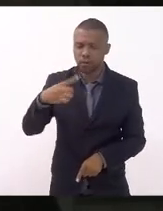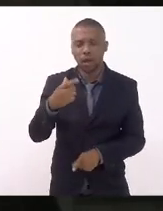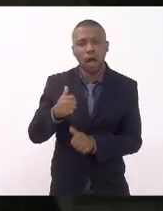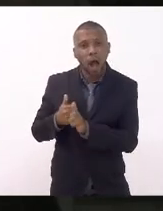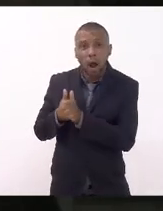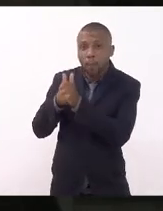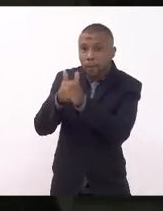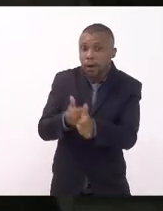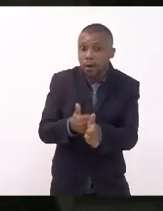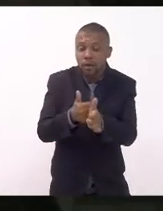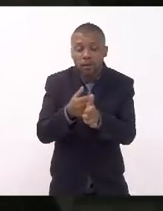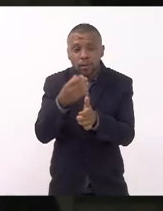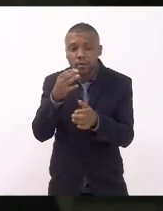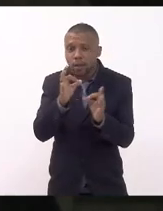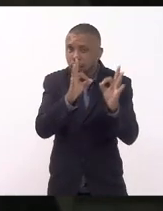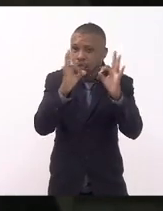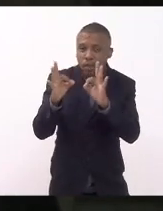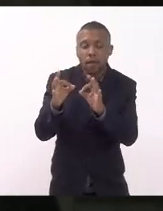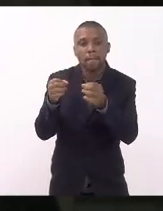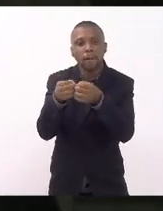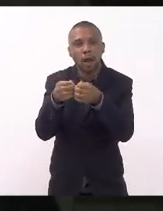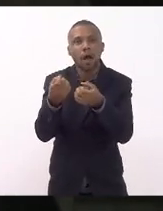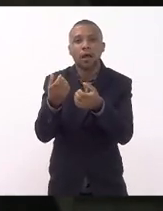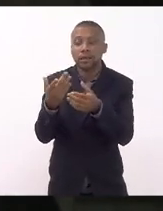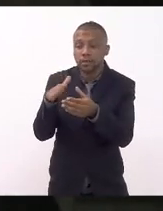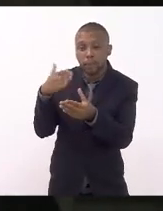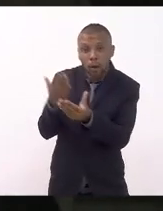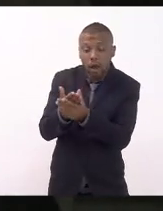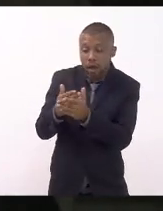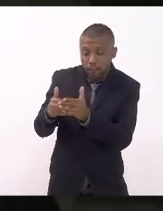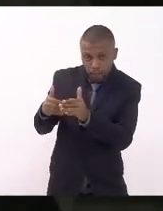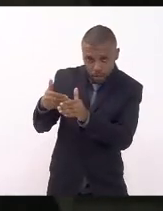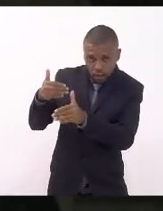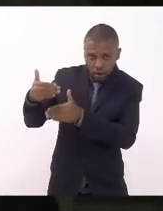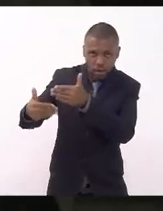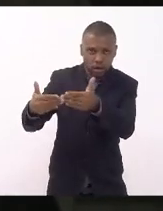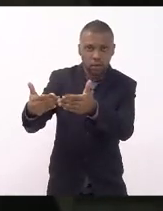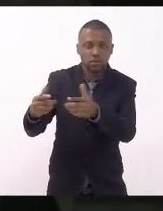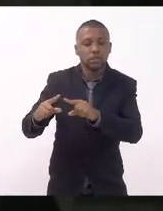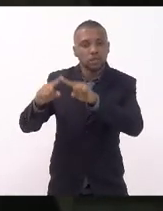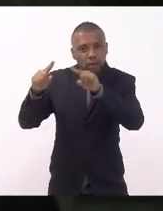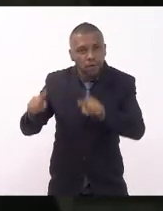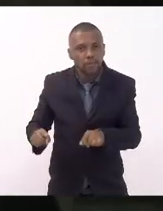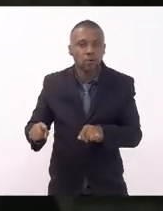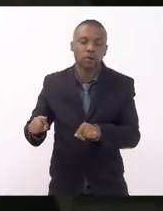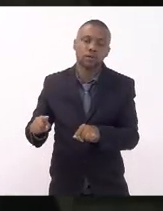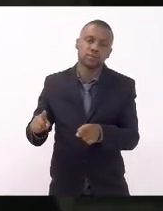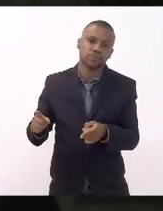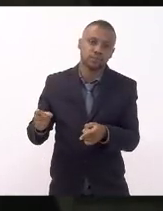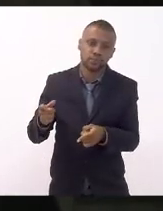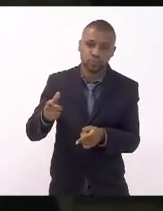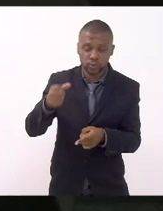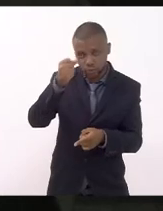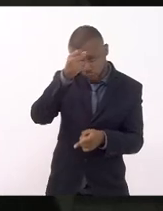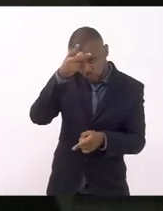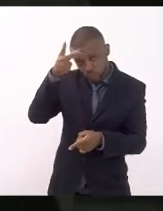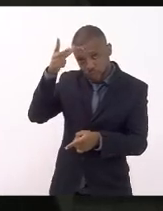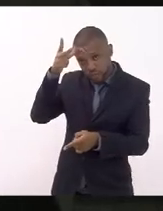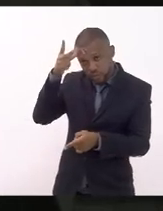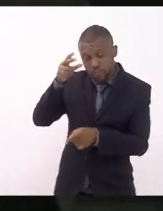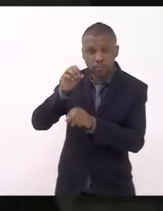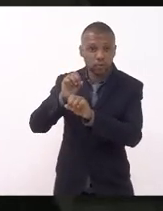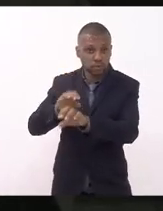de perto uma parte desse processo em relação aos servidores e servidoras da rede municipal